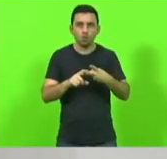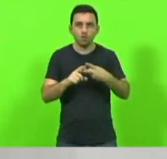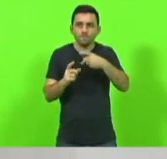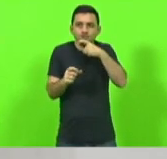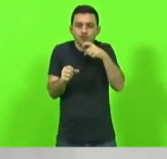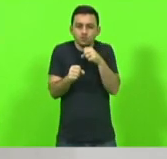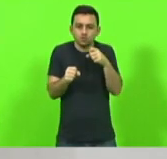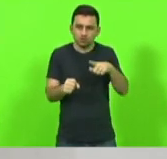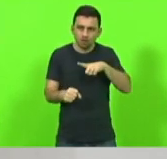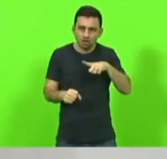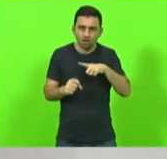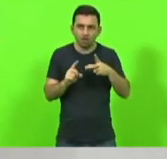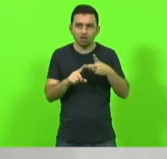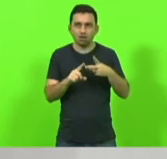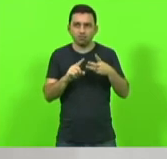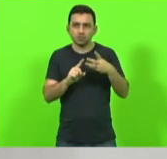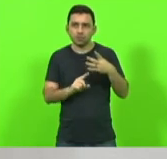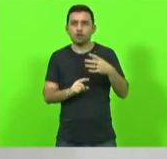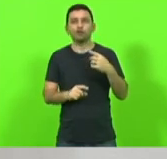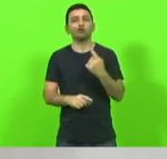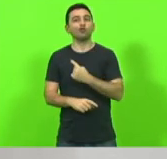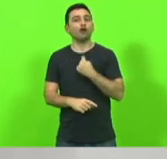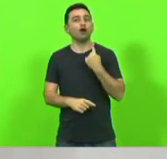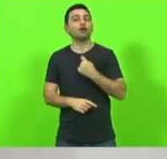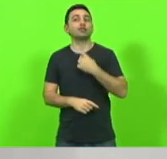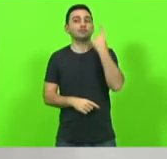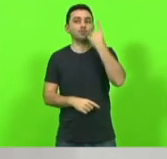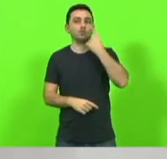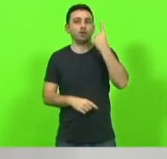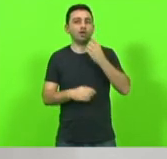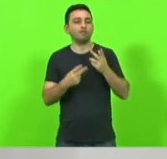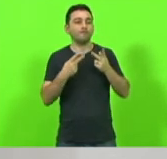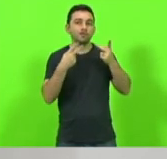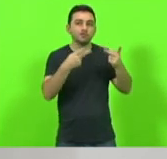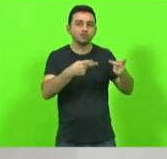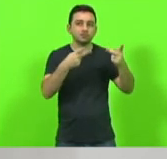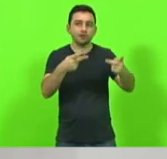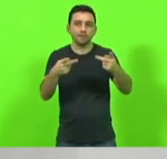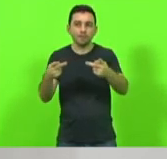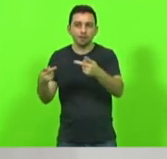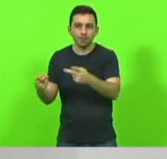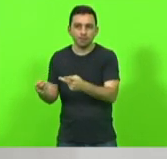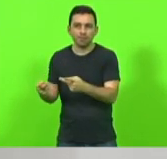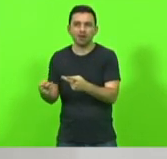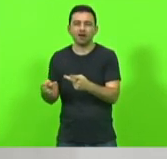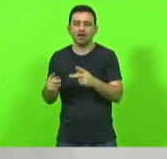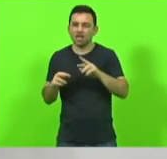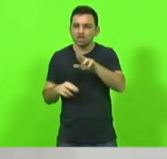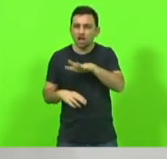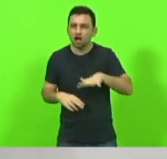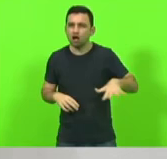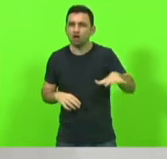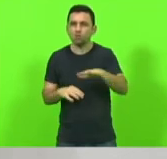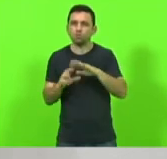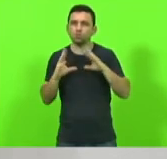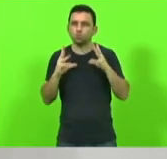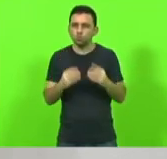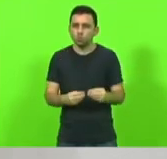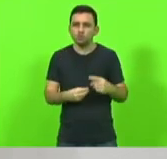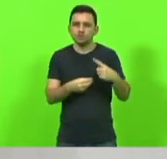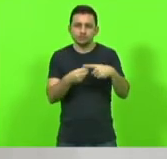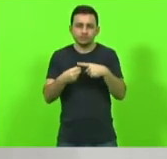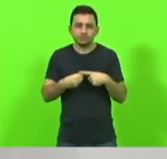condições. Agora, nós, deputados, que visitamos todas as regiões, todos os